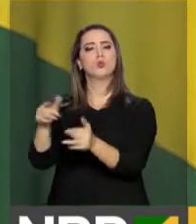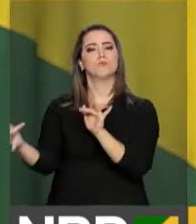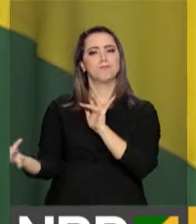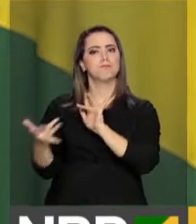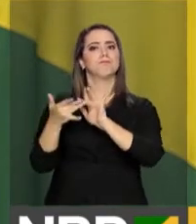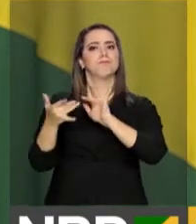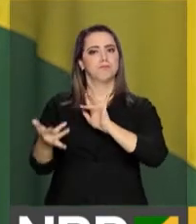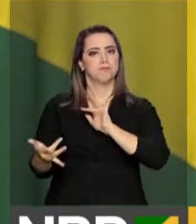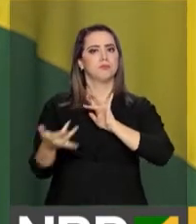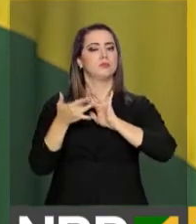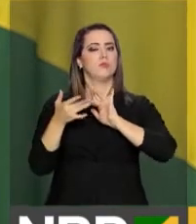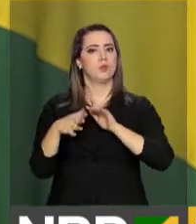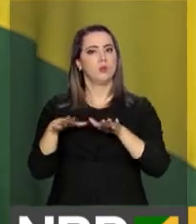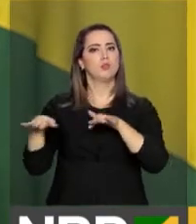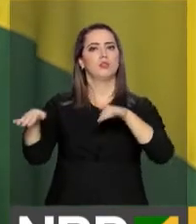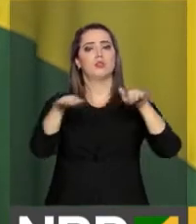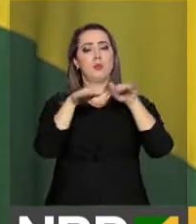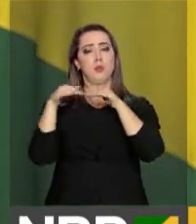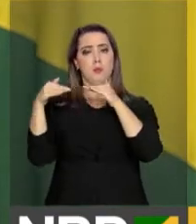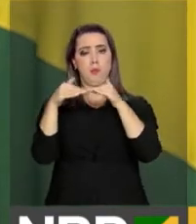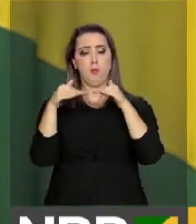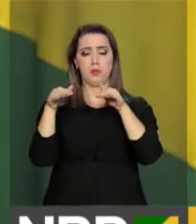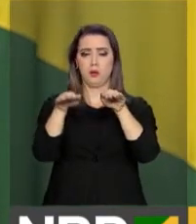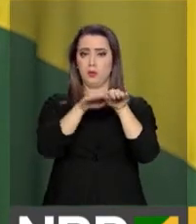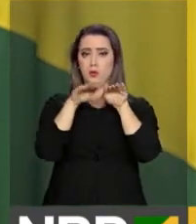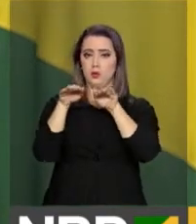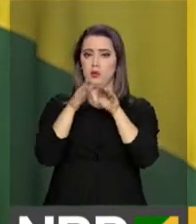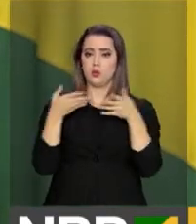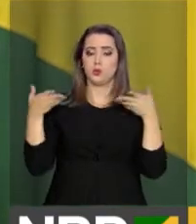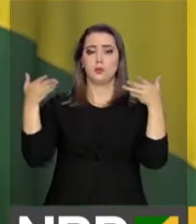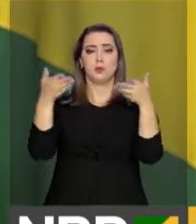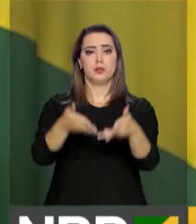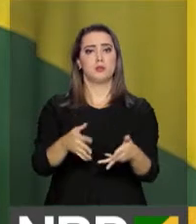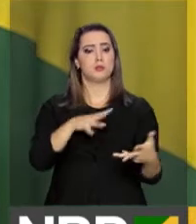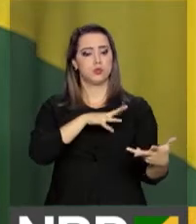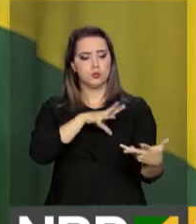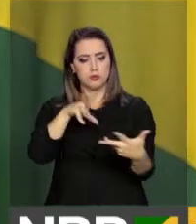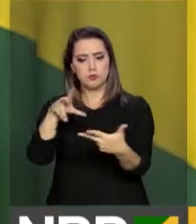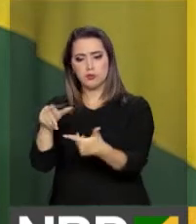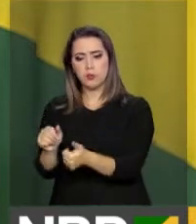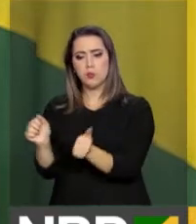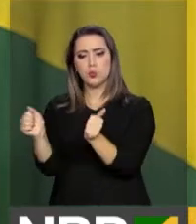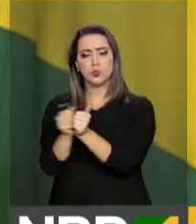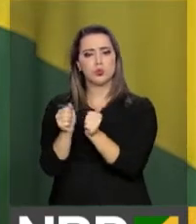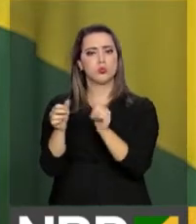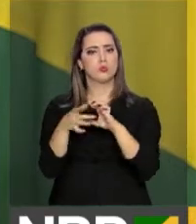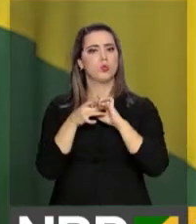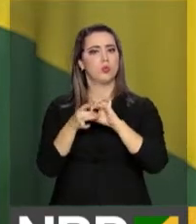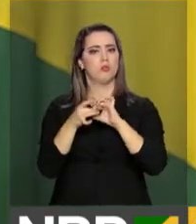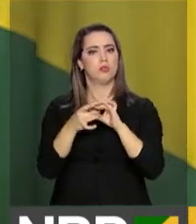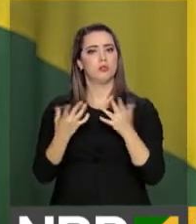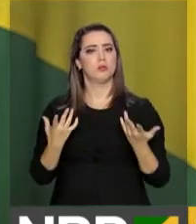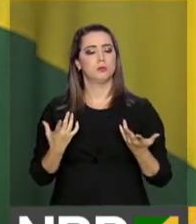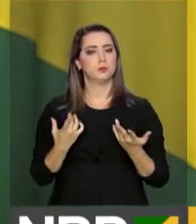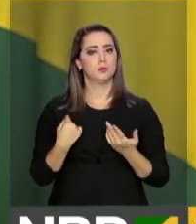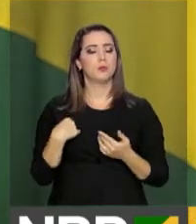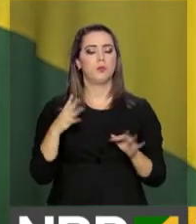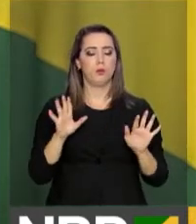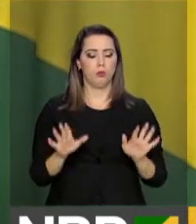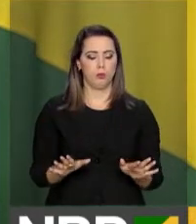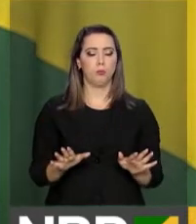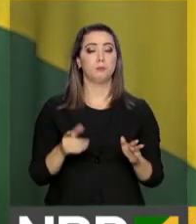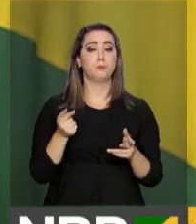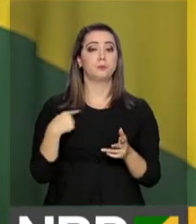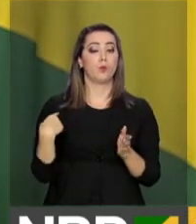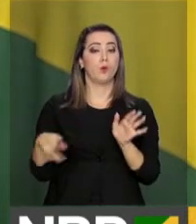democrático participativo e universalista então nós temos feito muitas coisas muito bem chegamos ao tópico da previdência